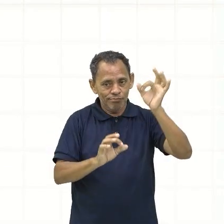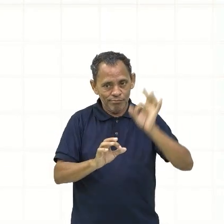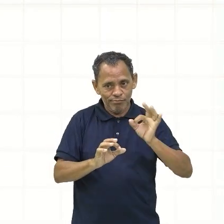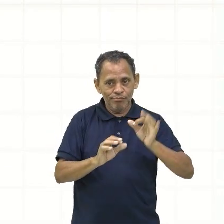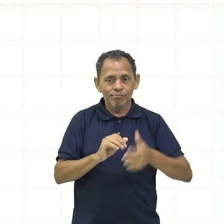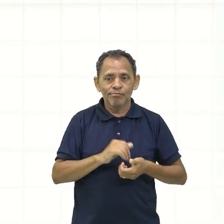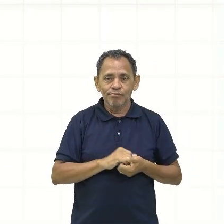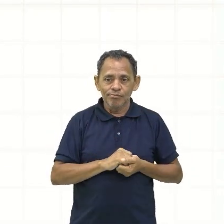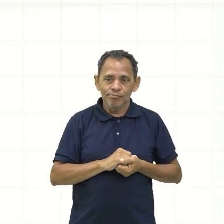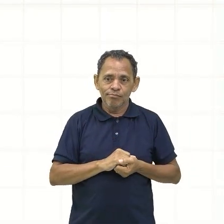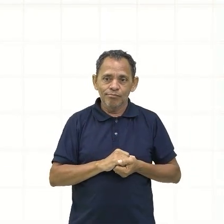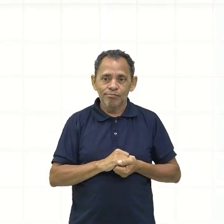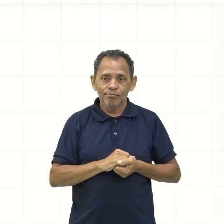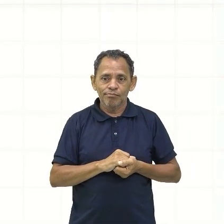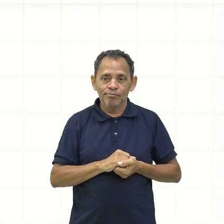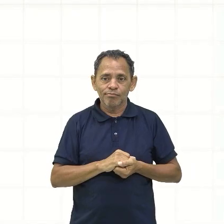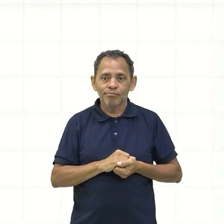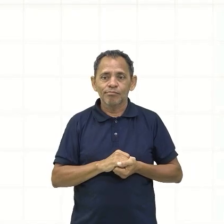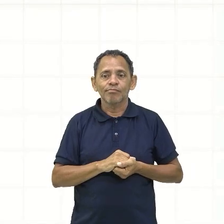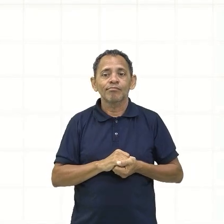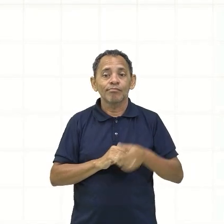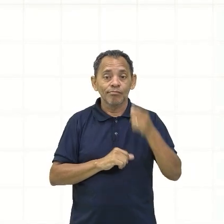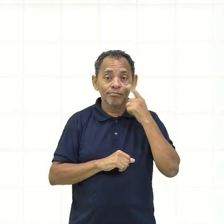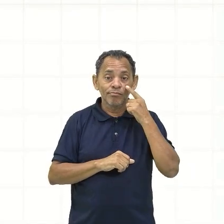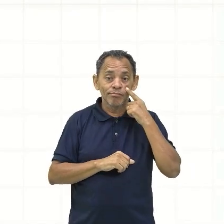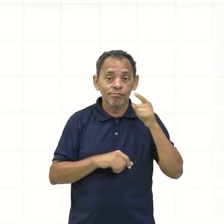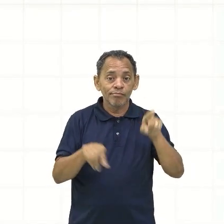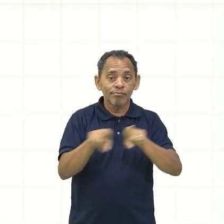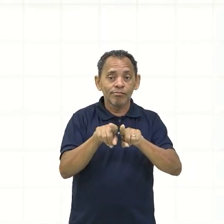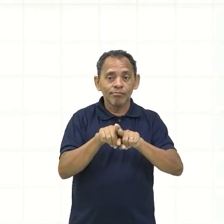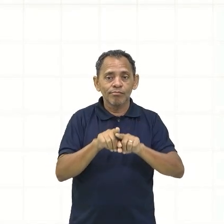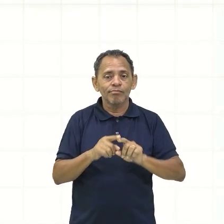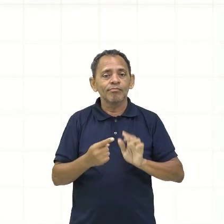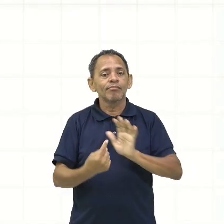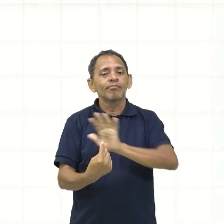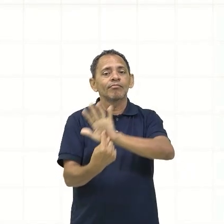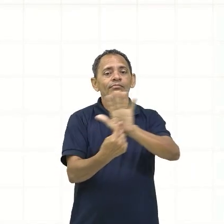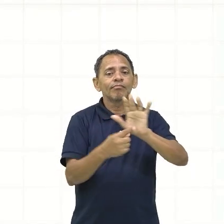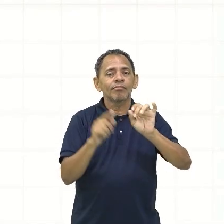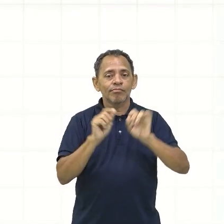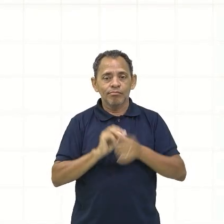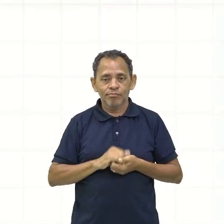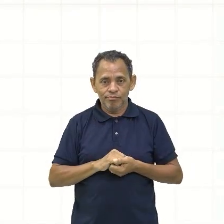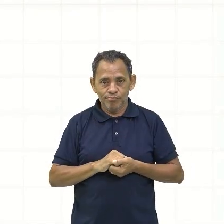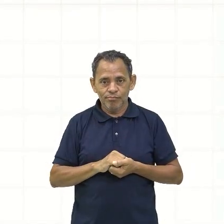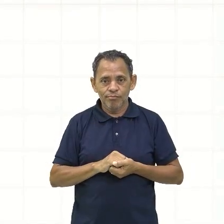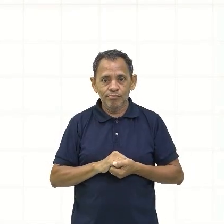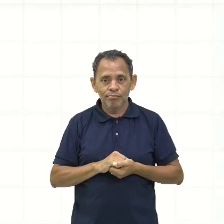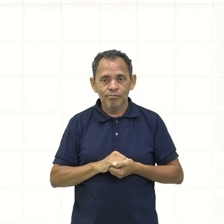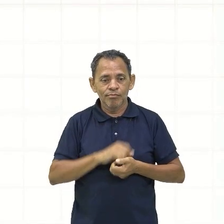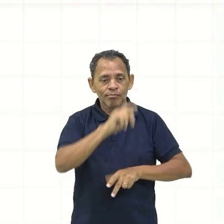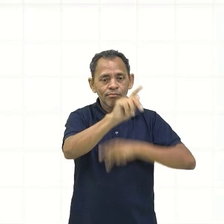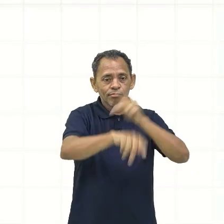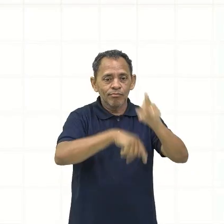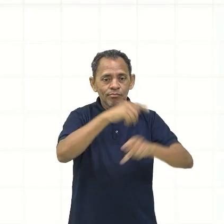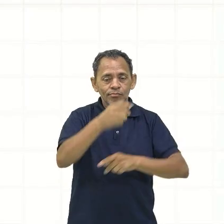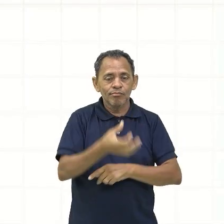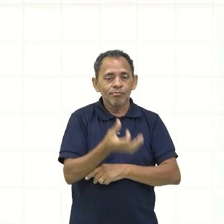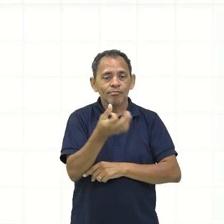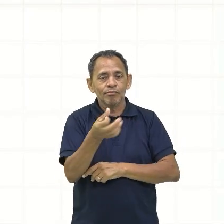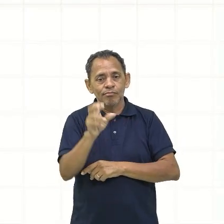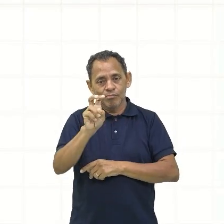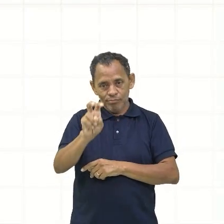4,59%. E aí observem também, a gente dá destaque à população aqui entre a faixa etária de